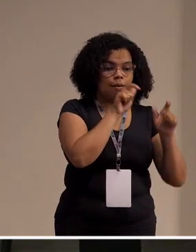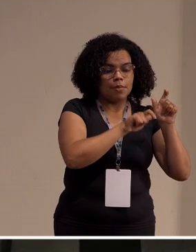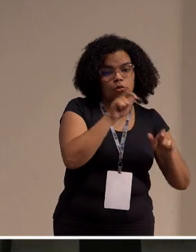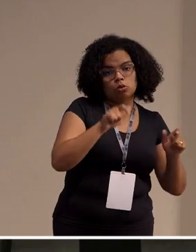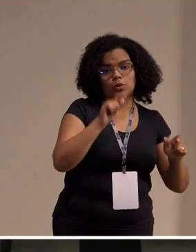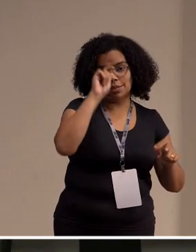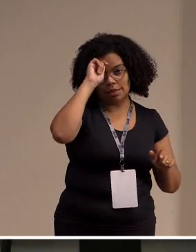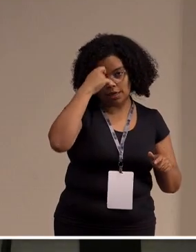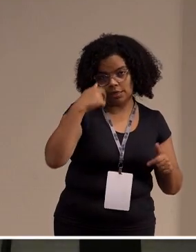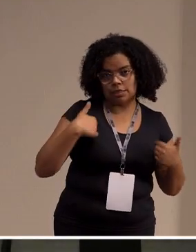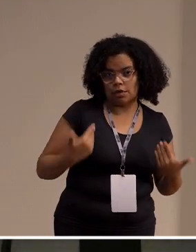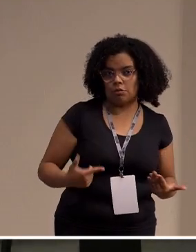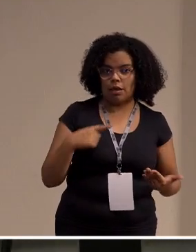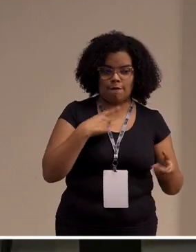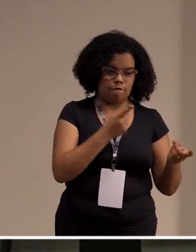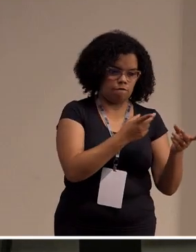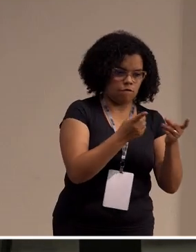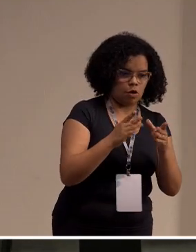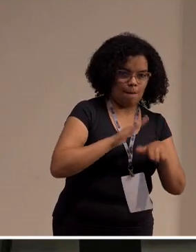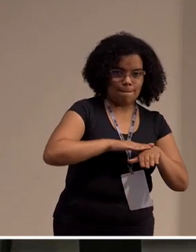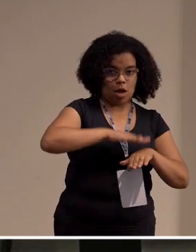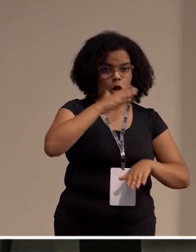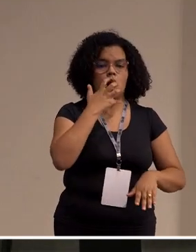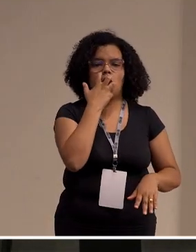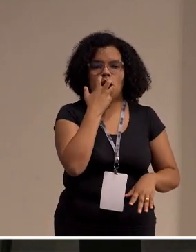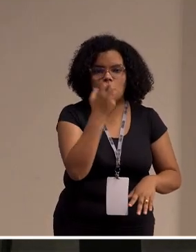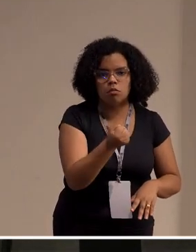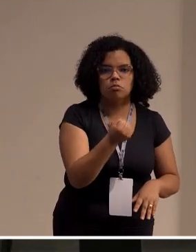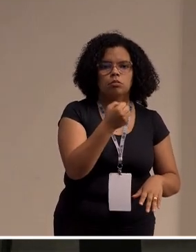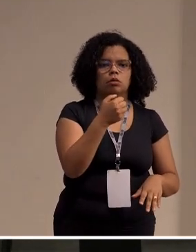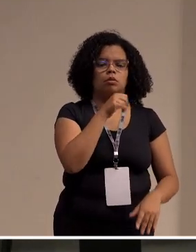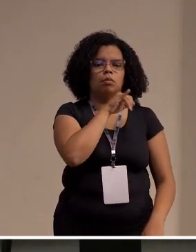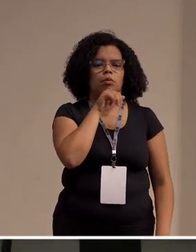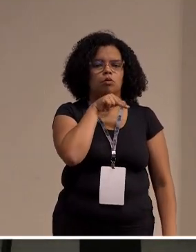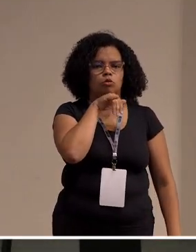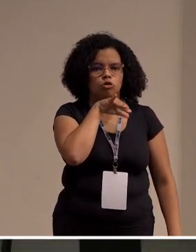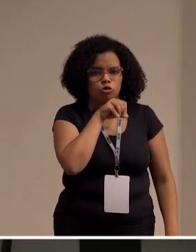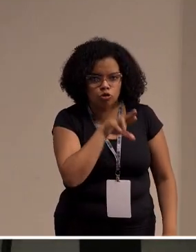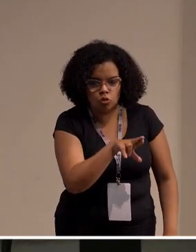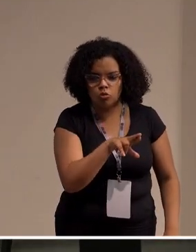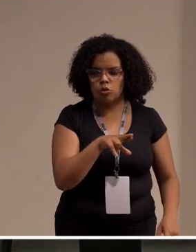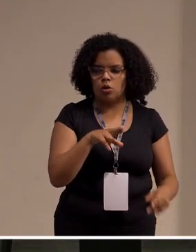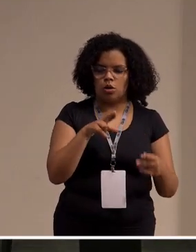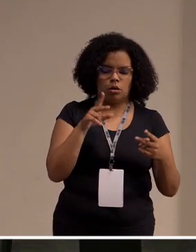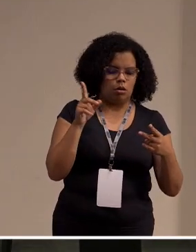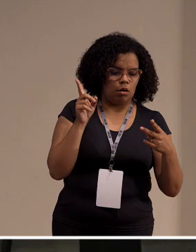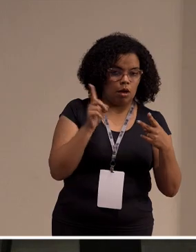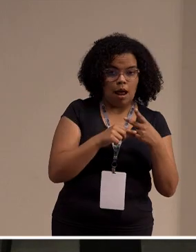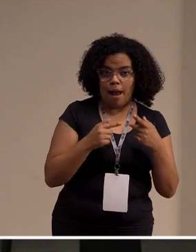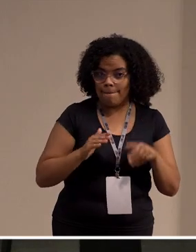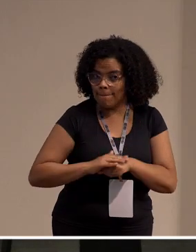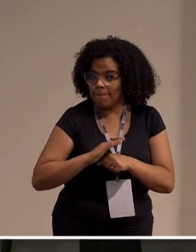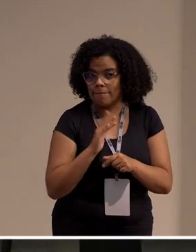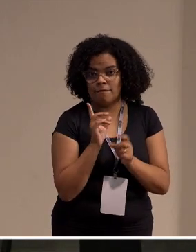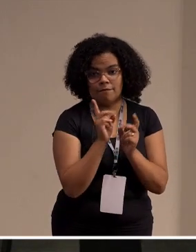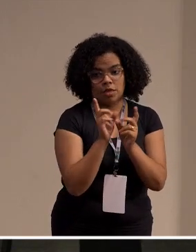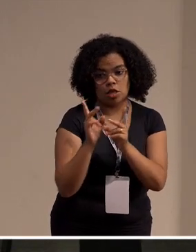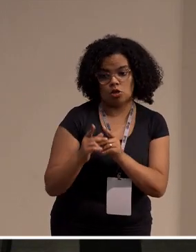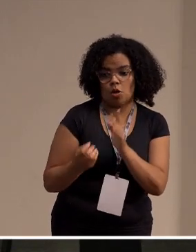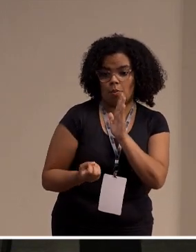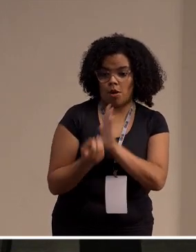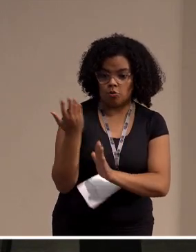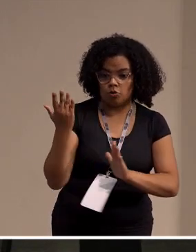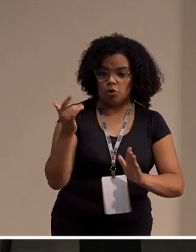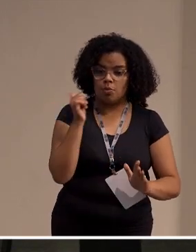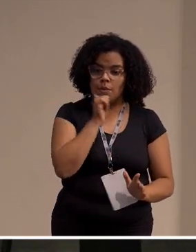negras. Então, a gente tem o maior vendedor de livros de romance, é o Itamar Vieira Júnior, a maior vendedora de livro, é uma autora que